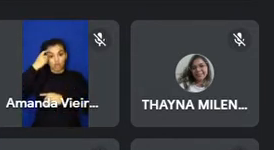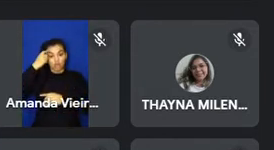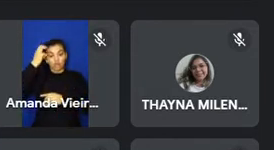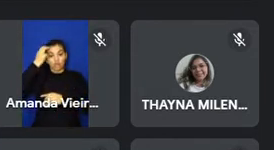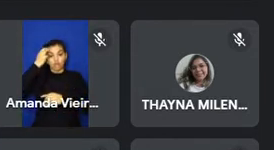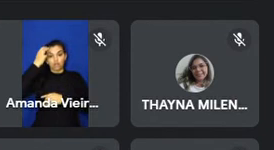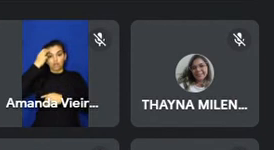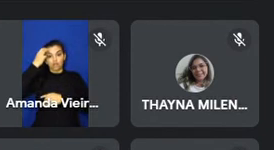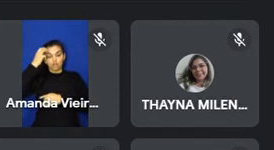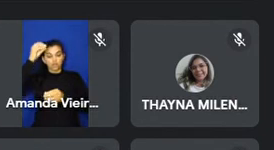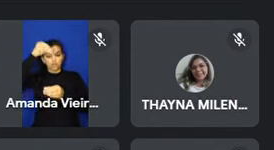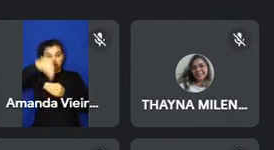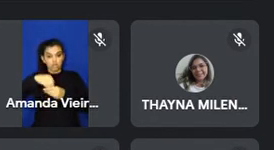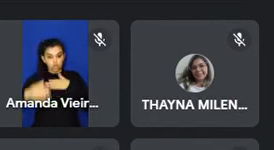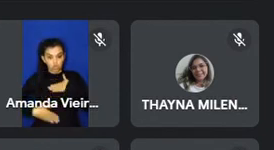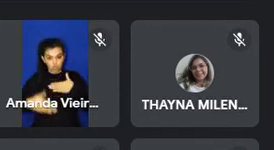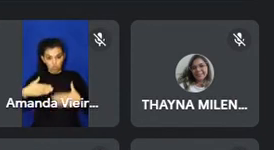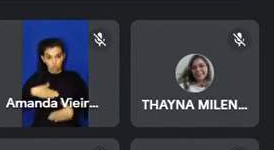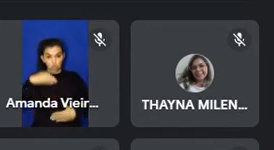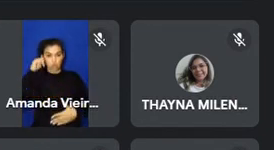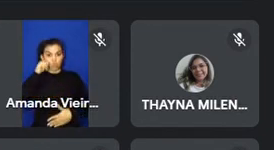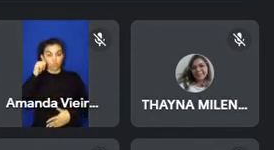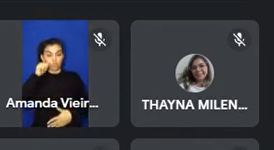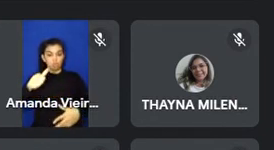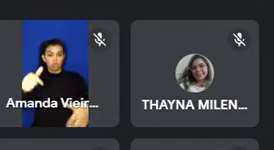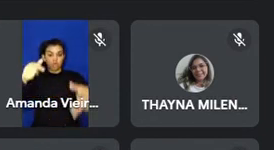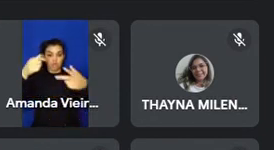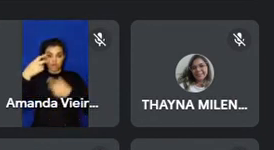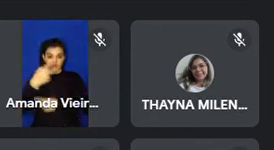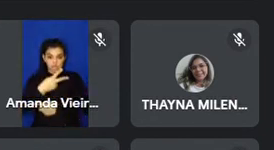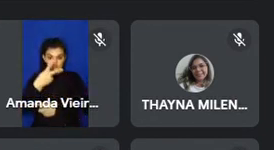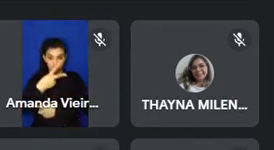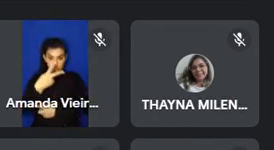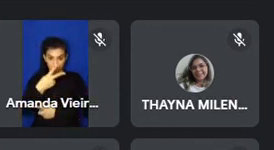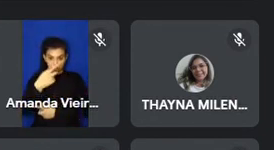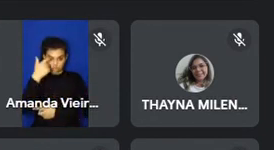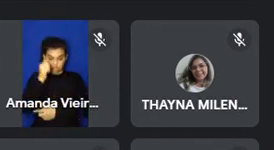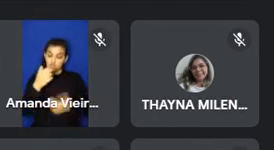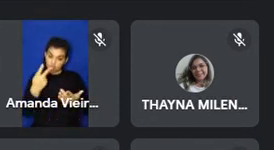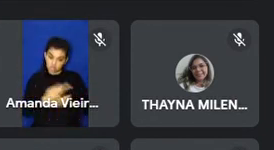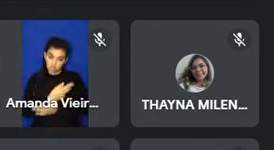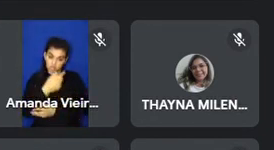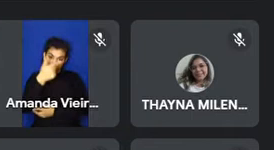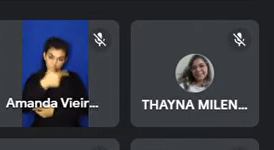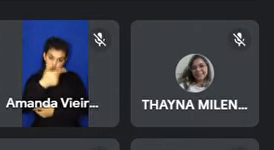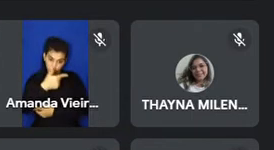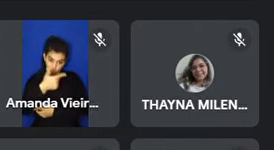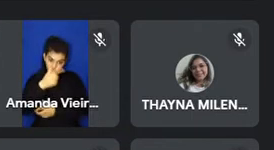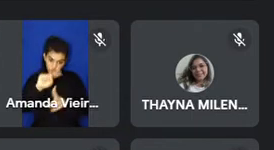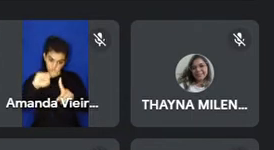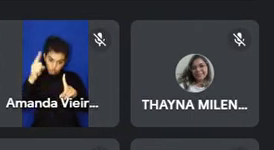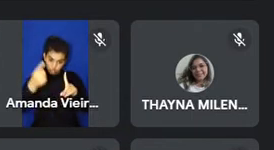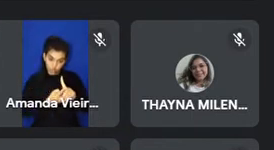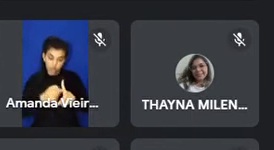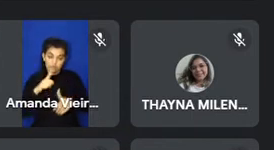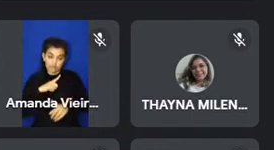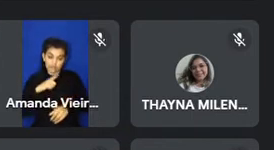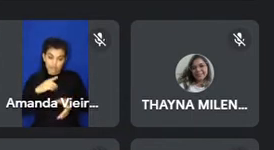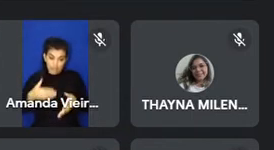mulher. Quando ela tem uma segunda gestação, se o feto tiver também um